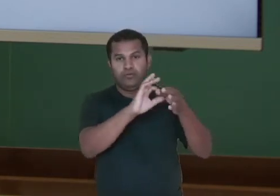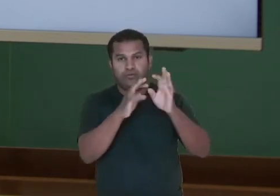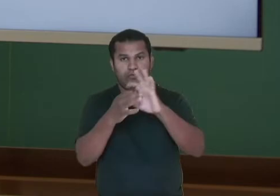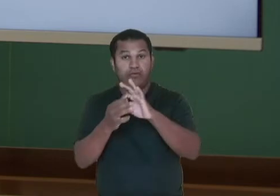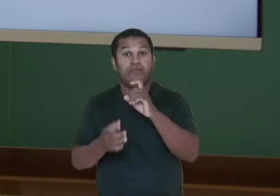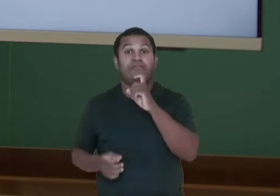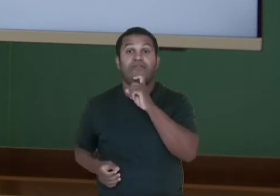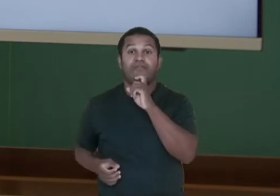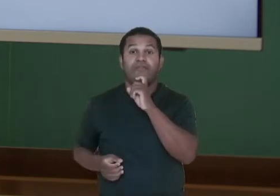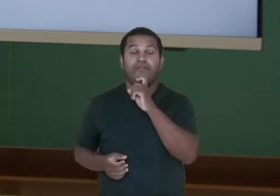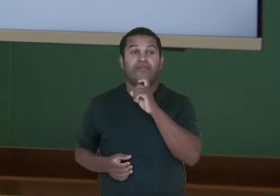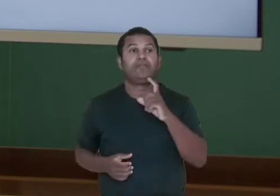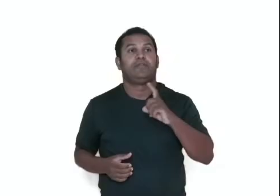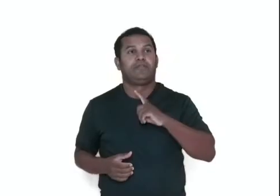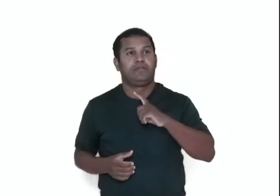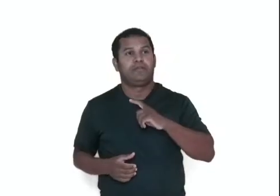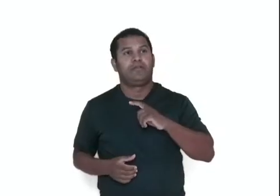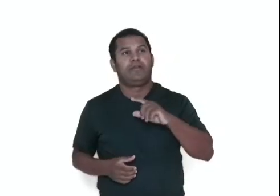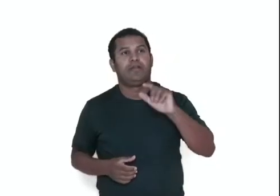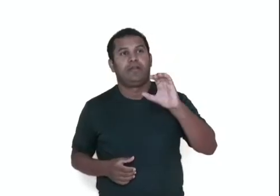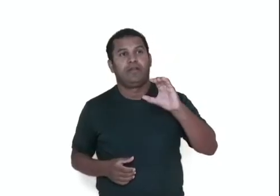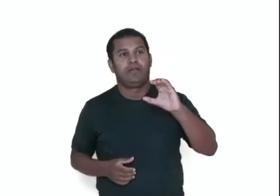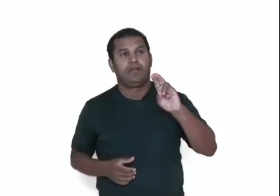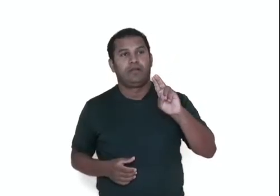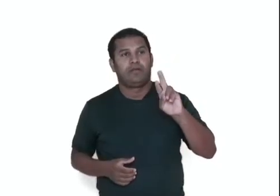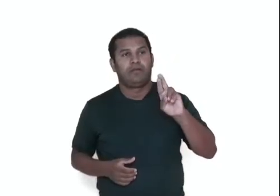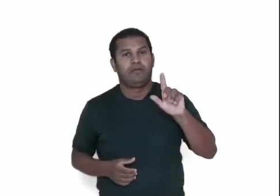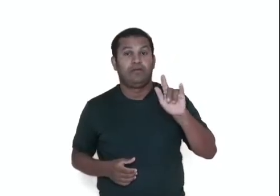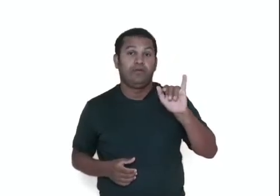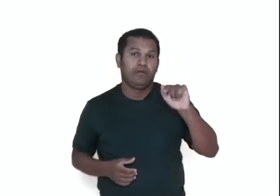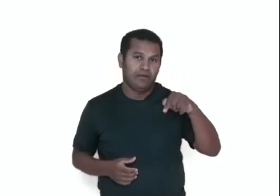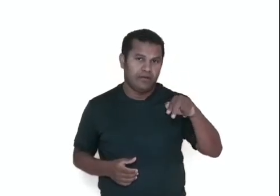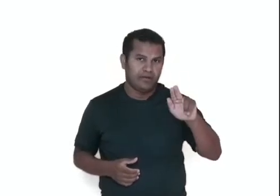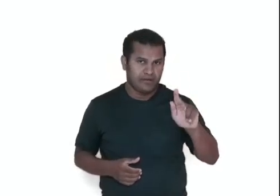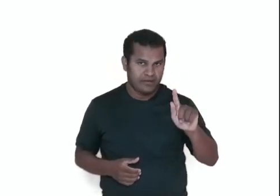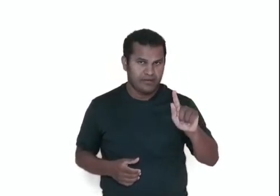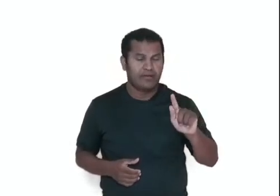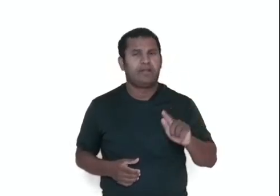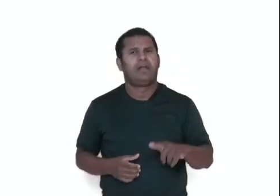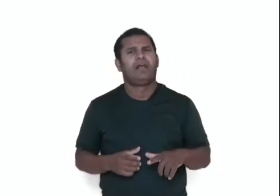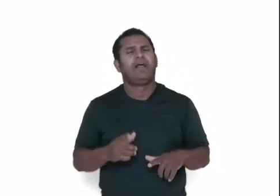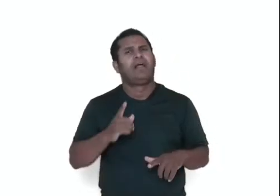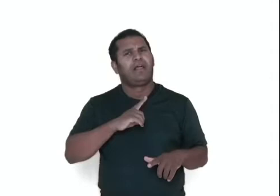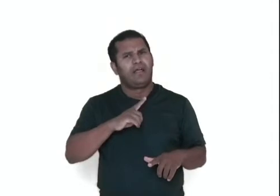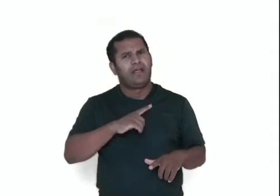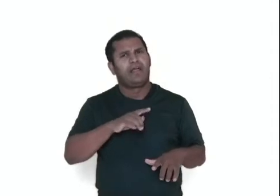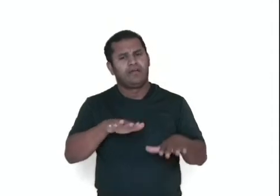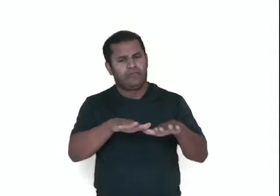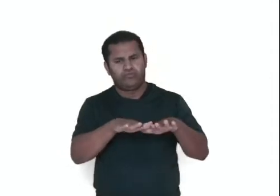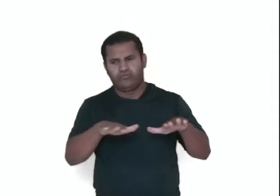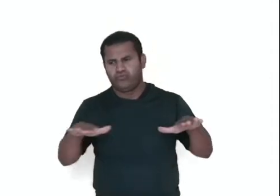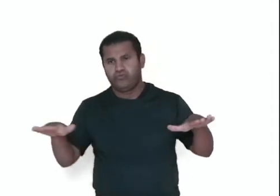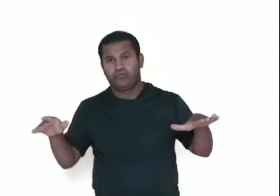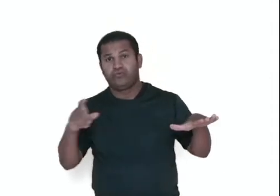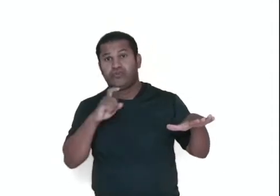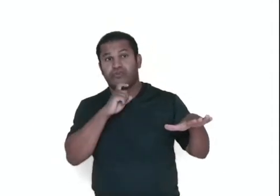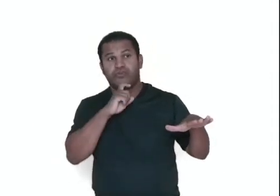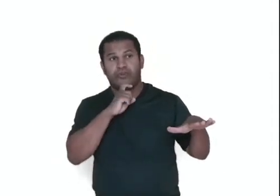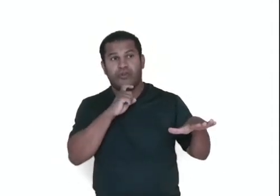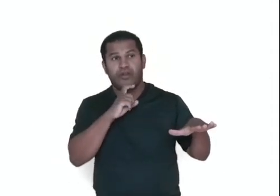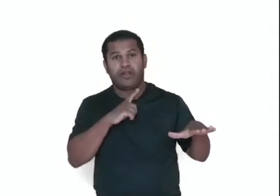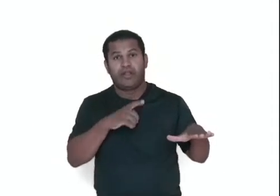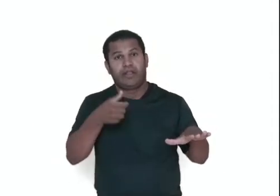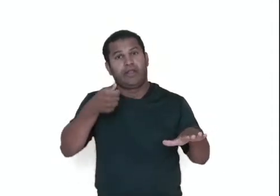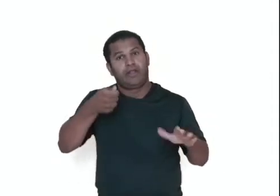Então você tem, por exemplo, o curling, né? Que é um esporte praticado em pistas de gelo e o objetivo máximo é lançar pedras feitas de